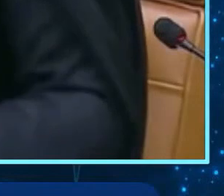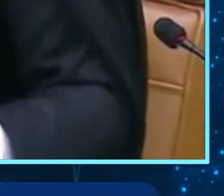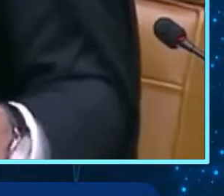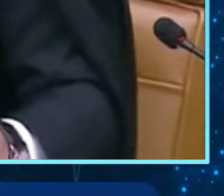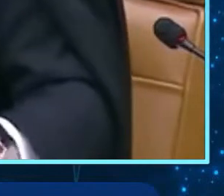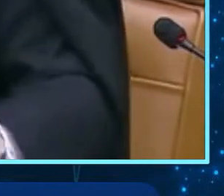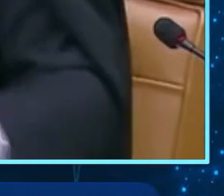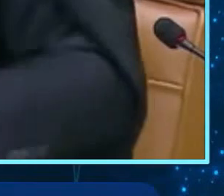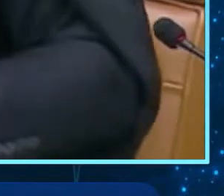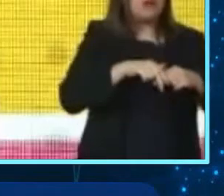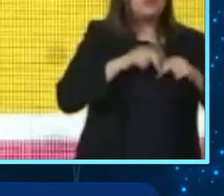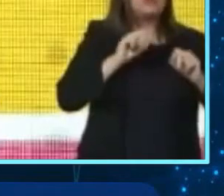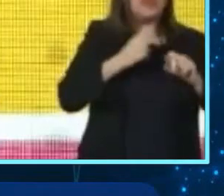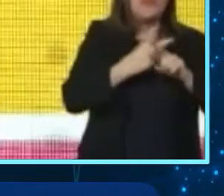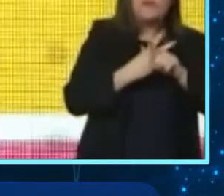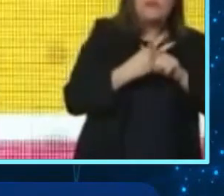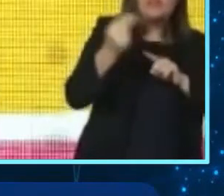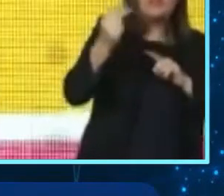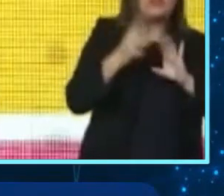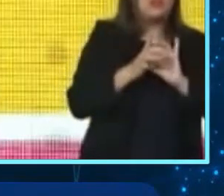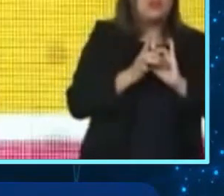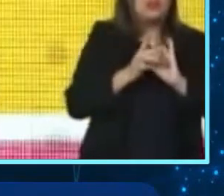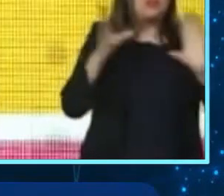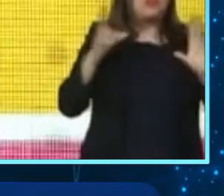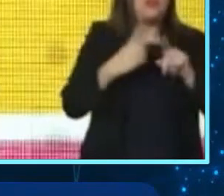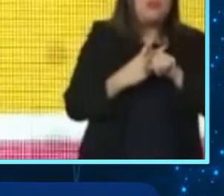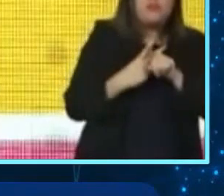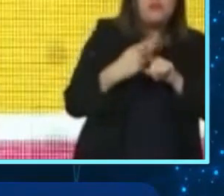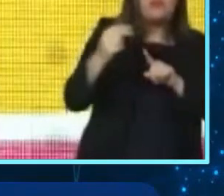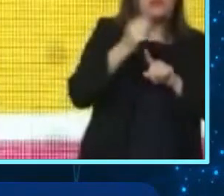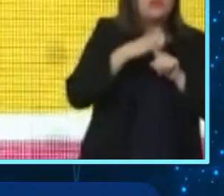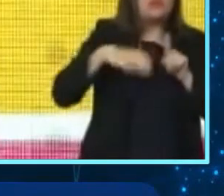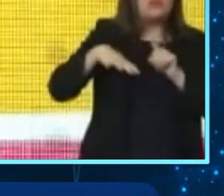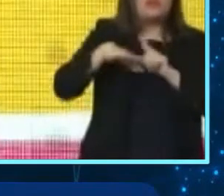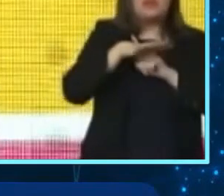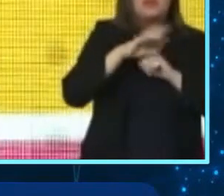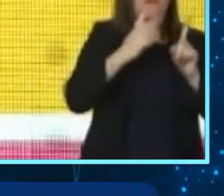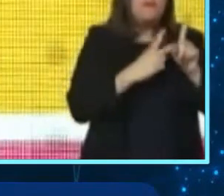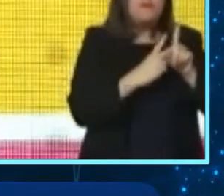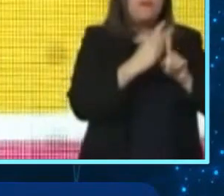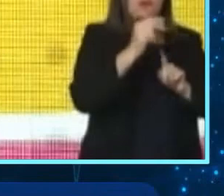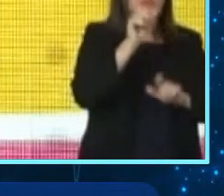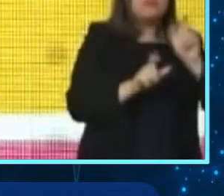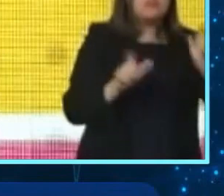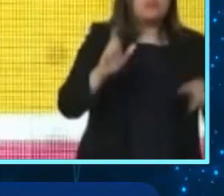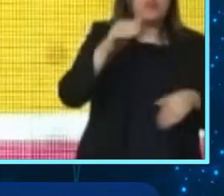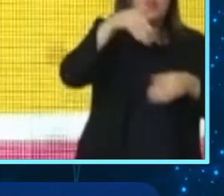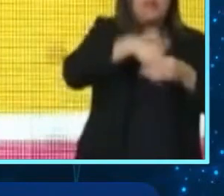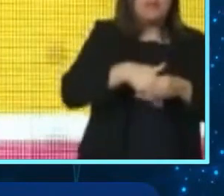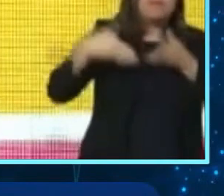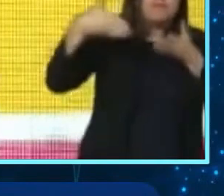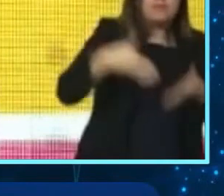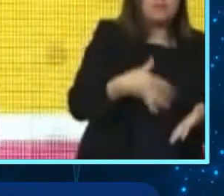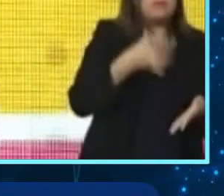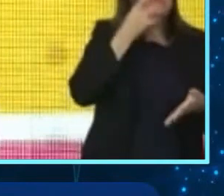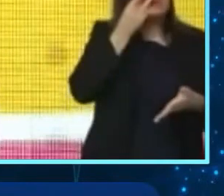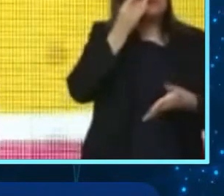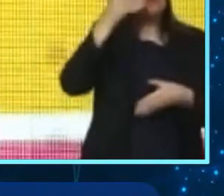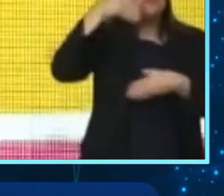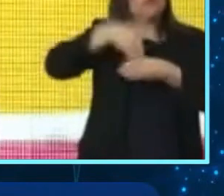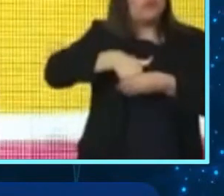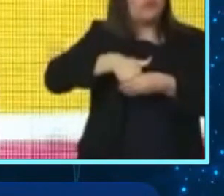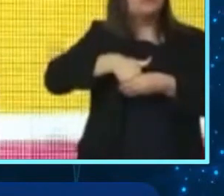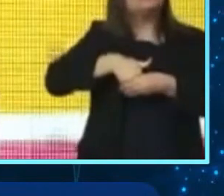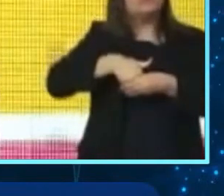Gesiane, pelo voto aberto, pela transparência na eleição do Senado. Nós temos condições de derrotar o Golias